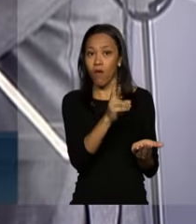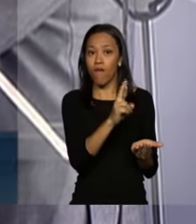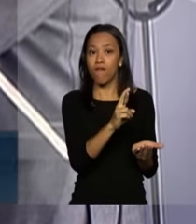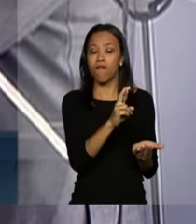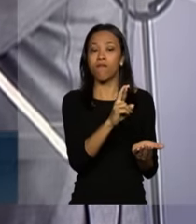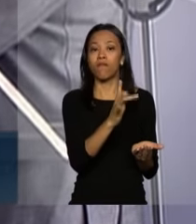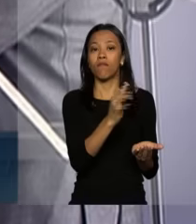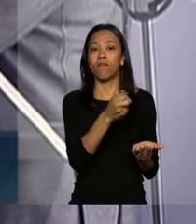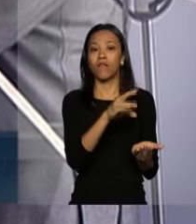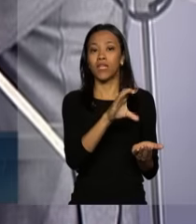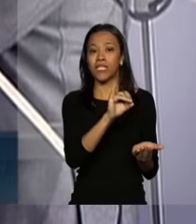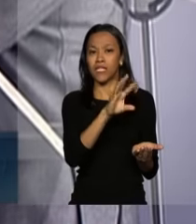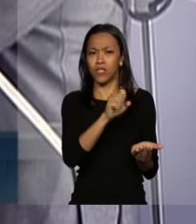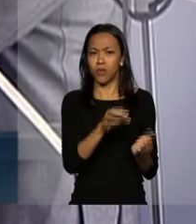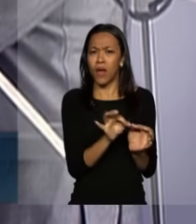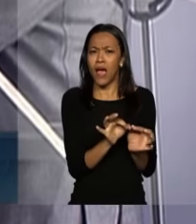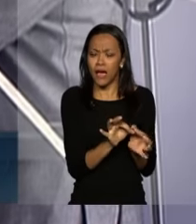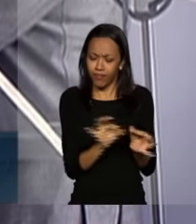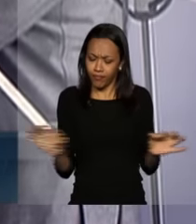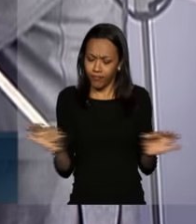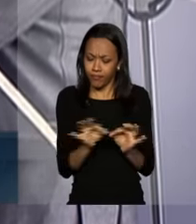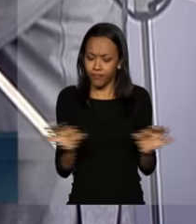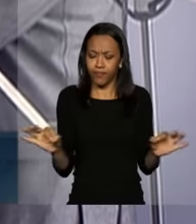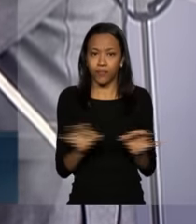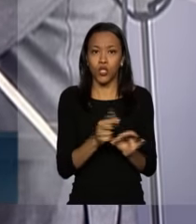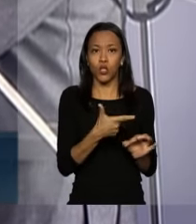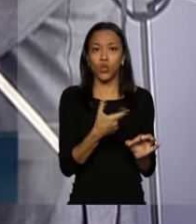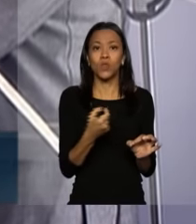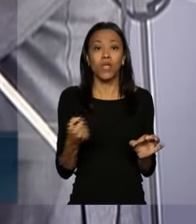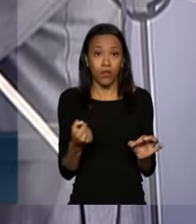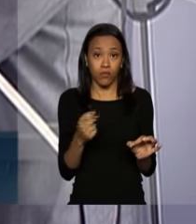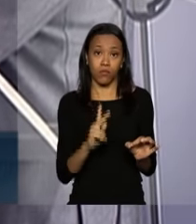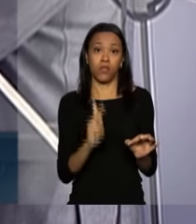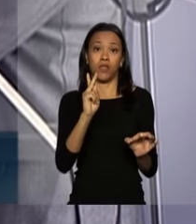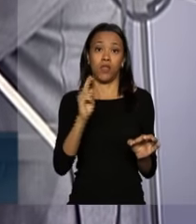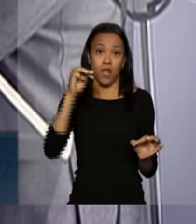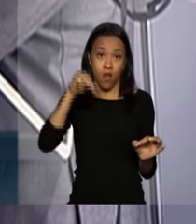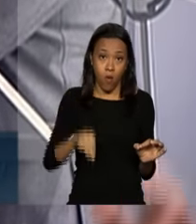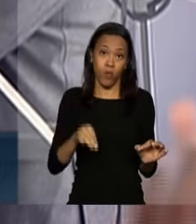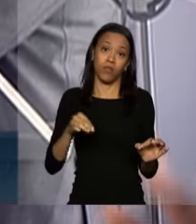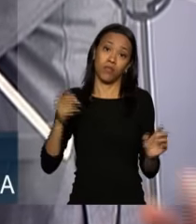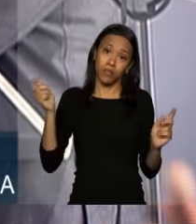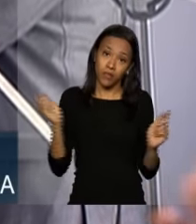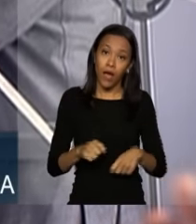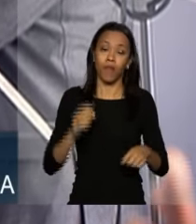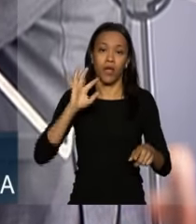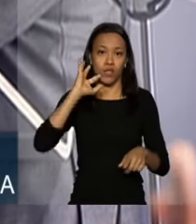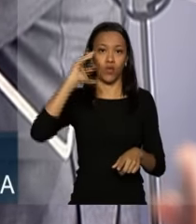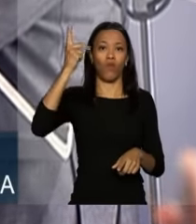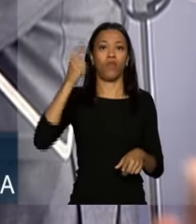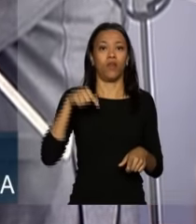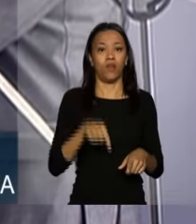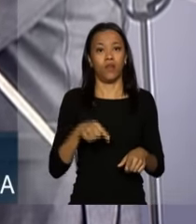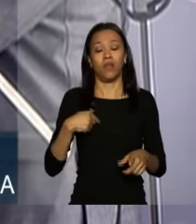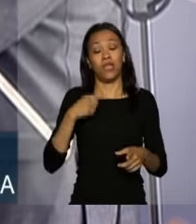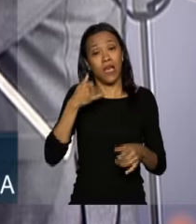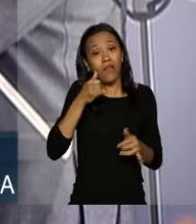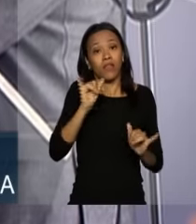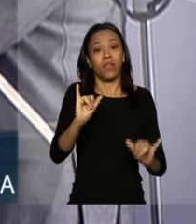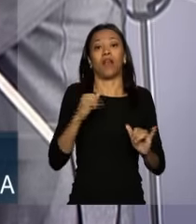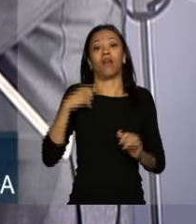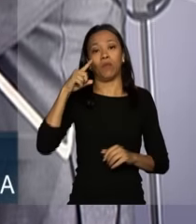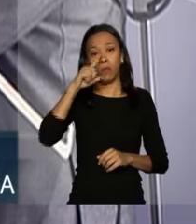É uma distância de apenas 200 quilômetros. Para resolver um problema de séculos e eliminar o risco de